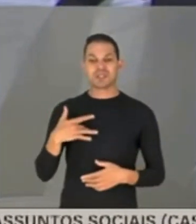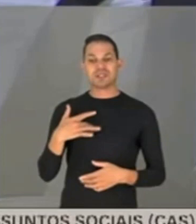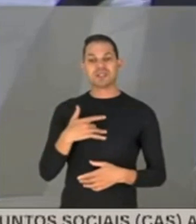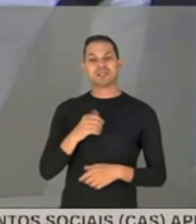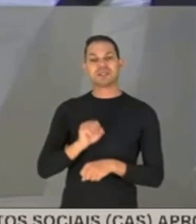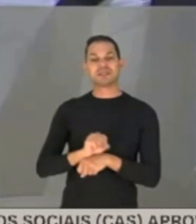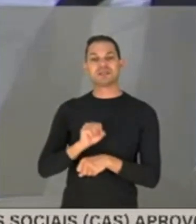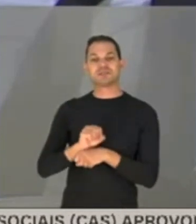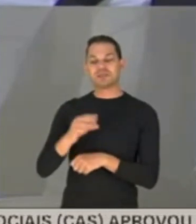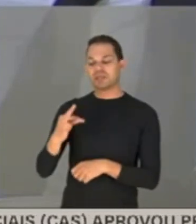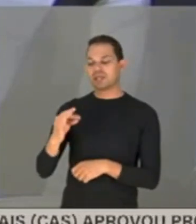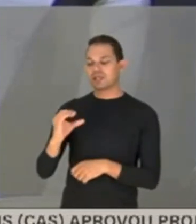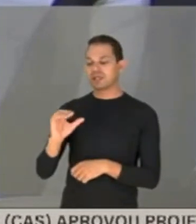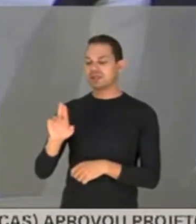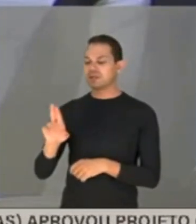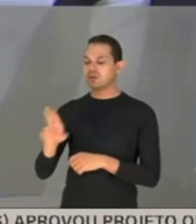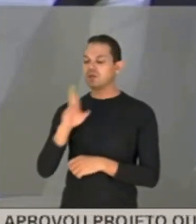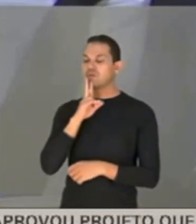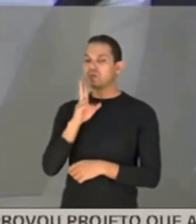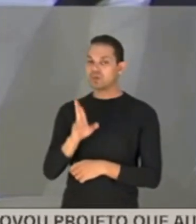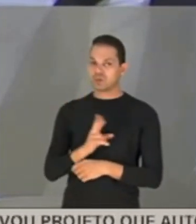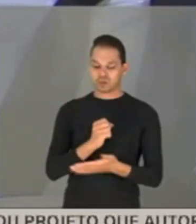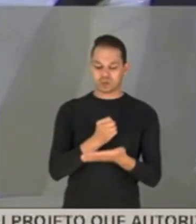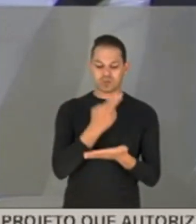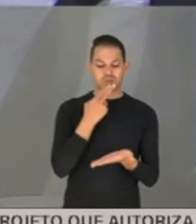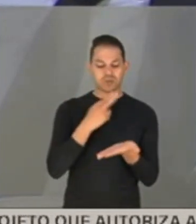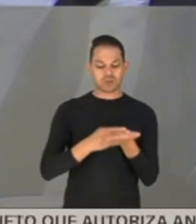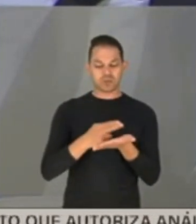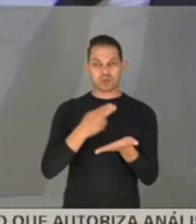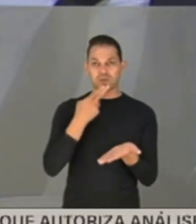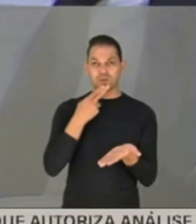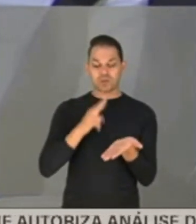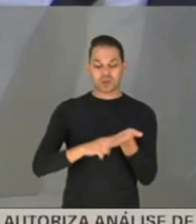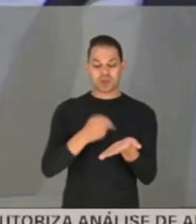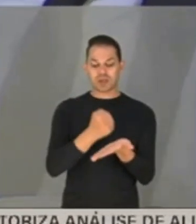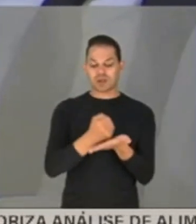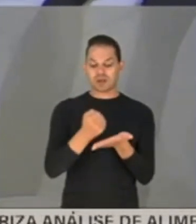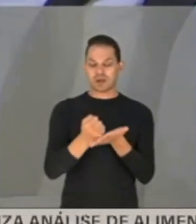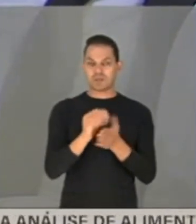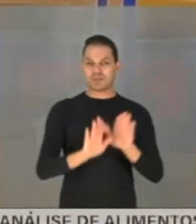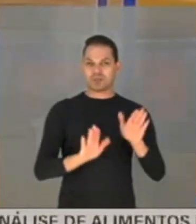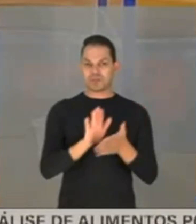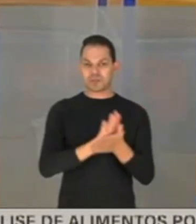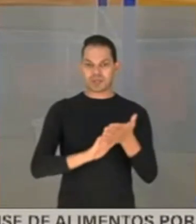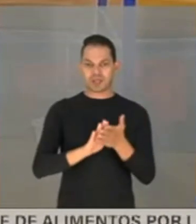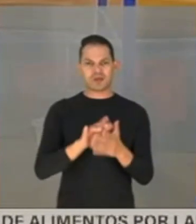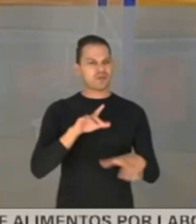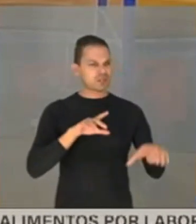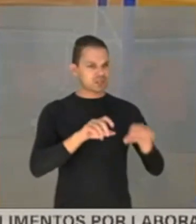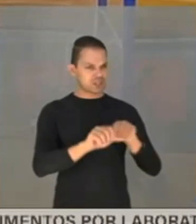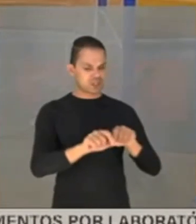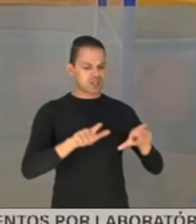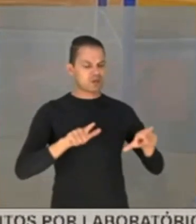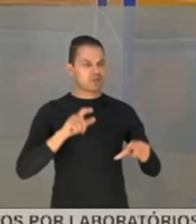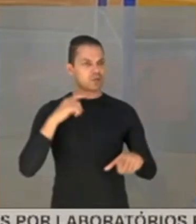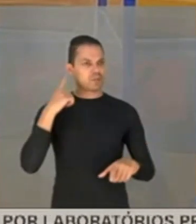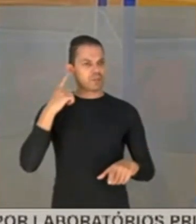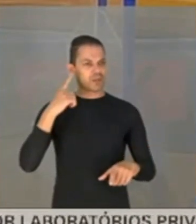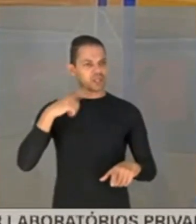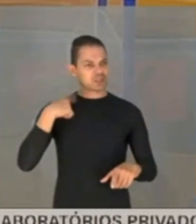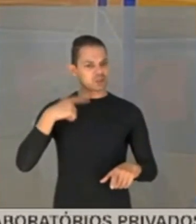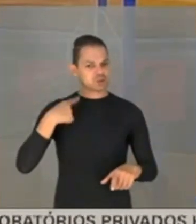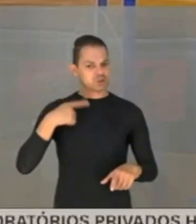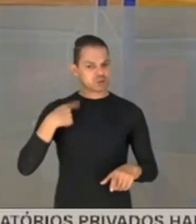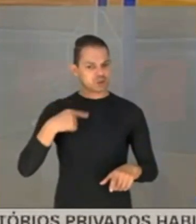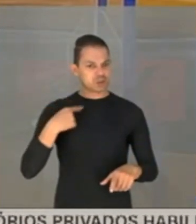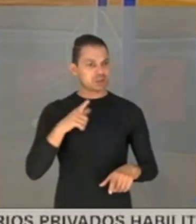do Tribunal de Contas para contratar os Correios por dispensa. Foi isso que ocorreu, senador. Tá. A senhora tem formação jurídica também, né? Sim, senhor. Que